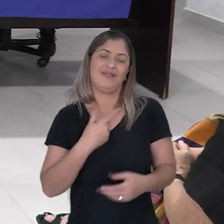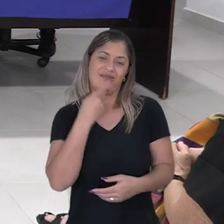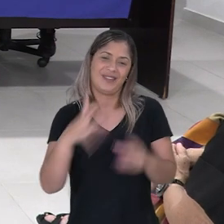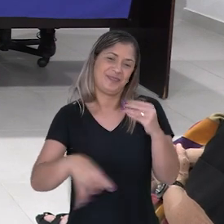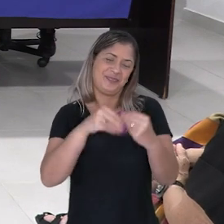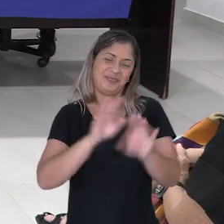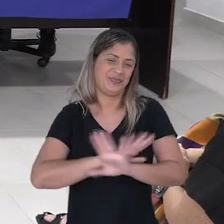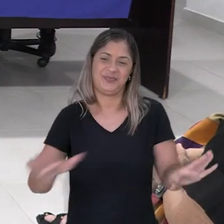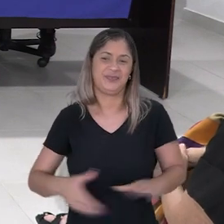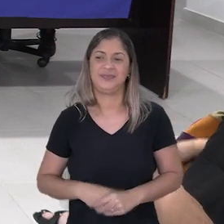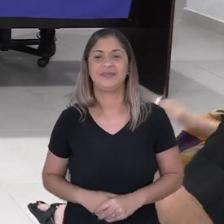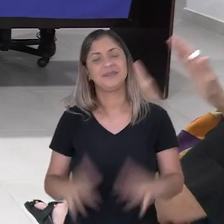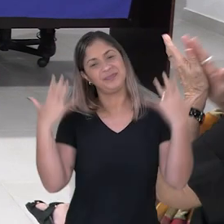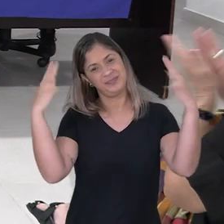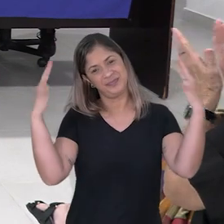queria colocar.